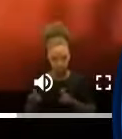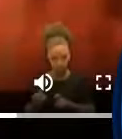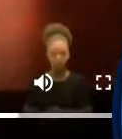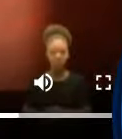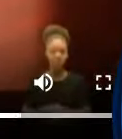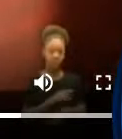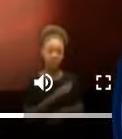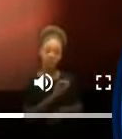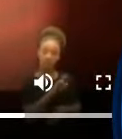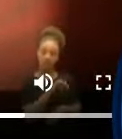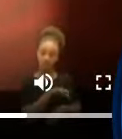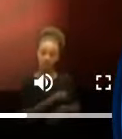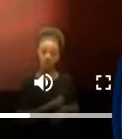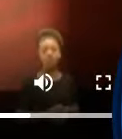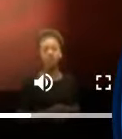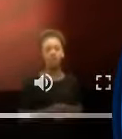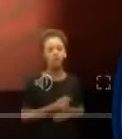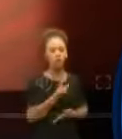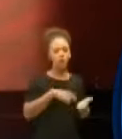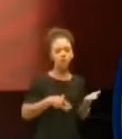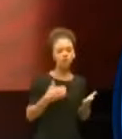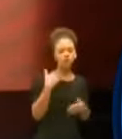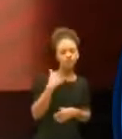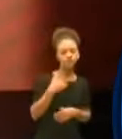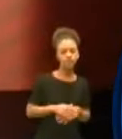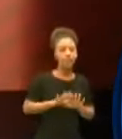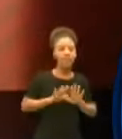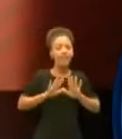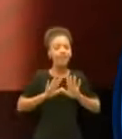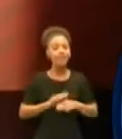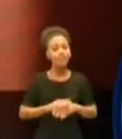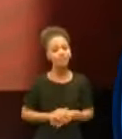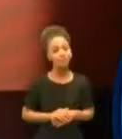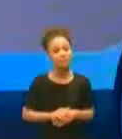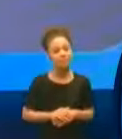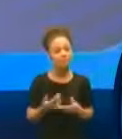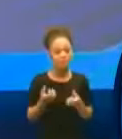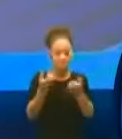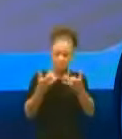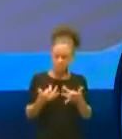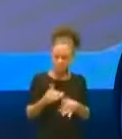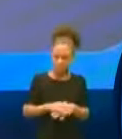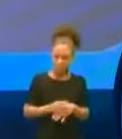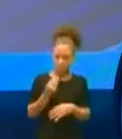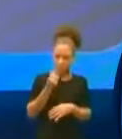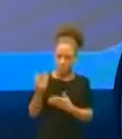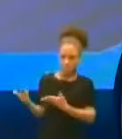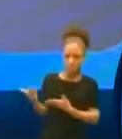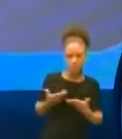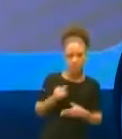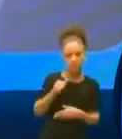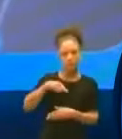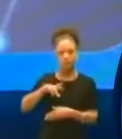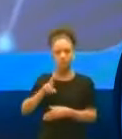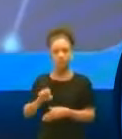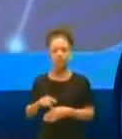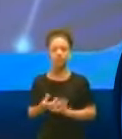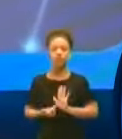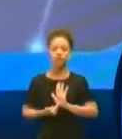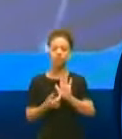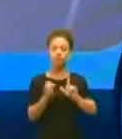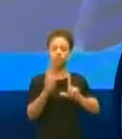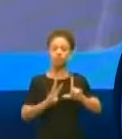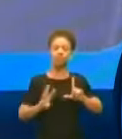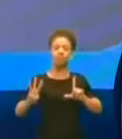hora, né? Aquela entrega rápida de logística como meio de vencer a competição. Então, tá interessante. Tá bem... Uma novela bem interessante.